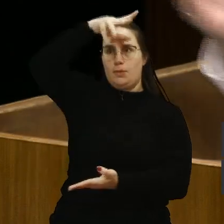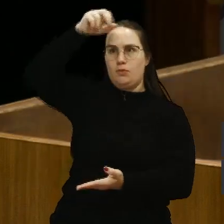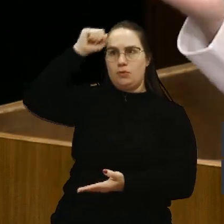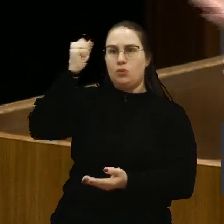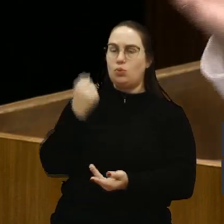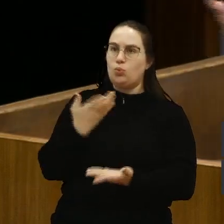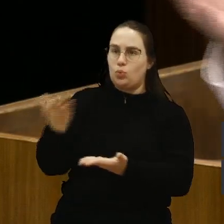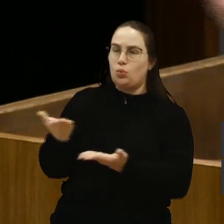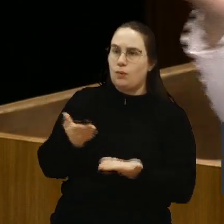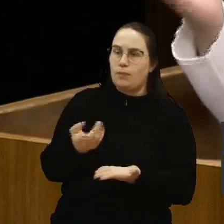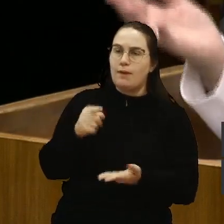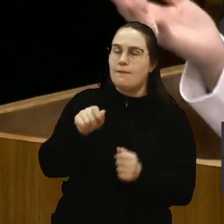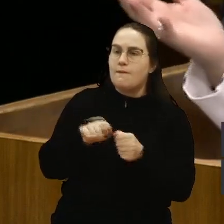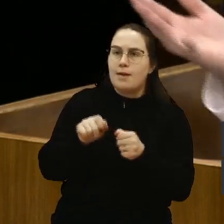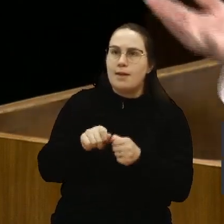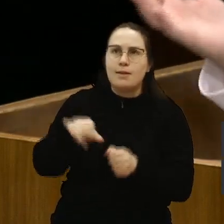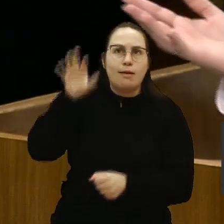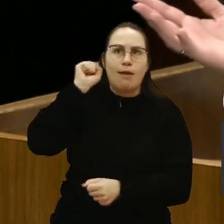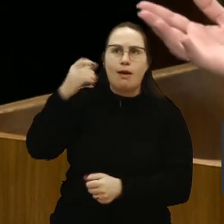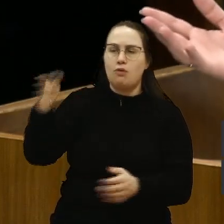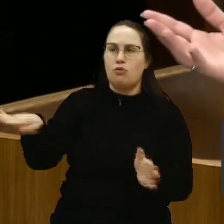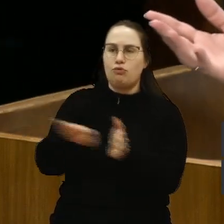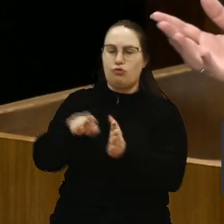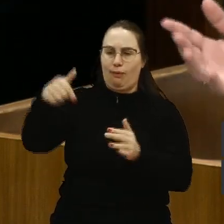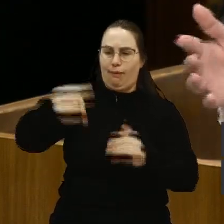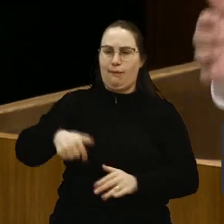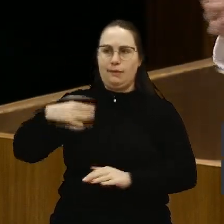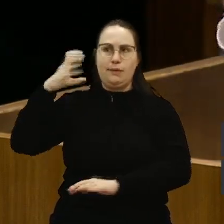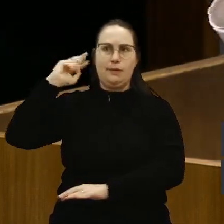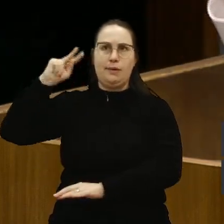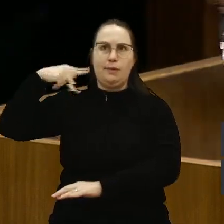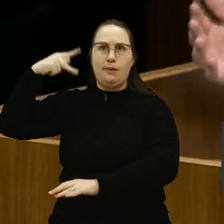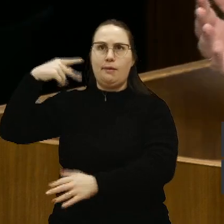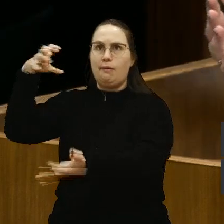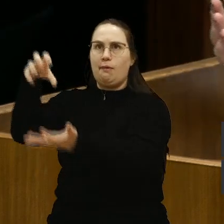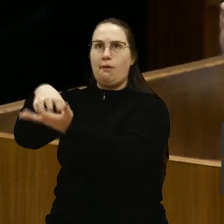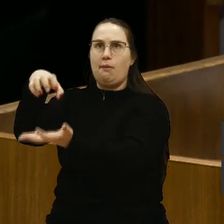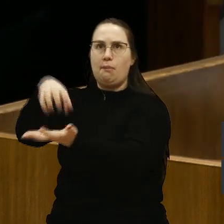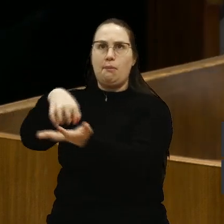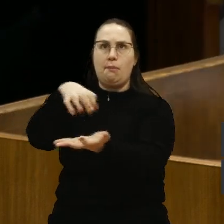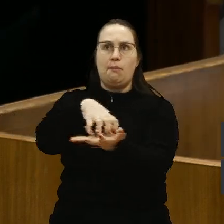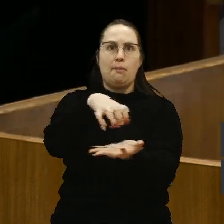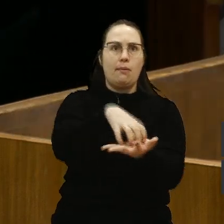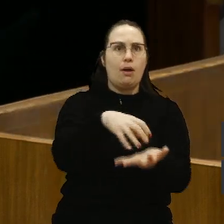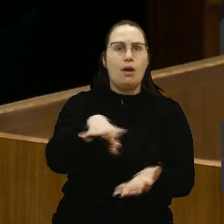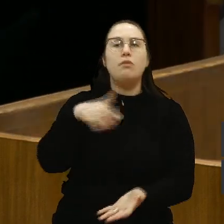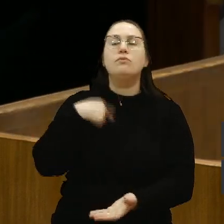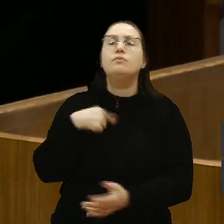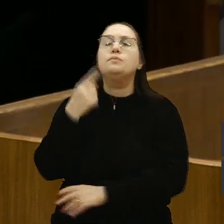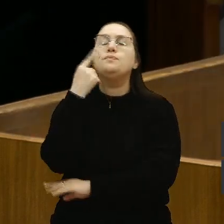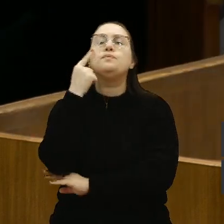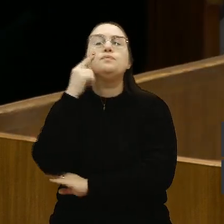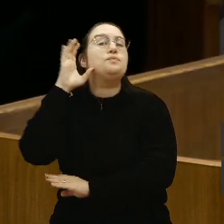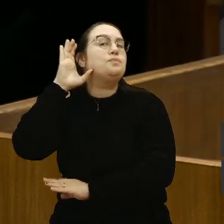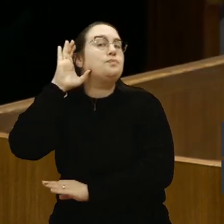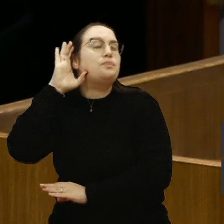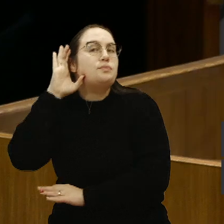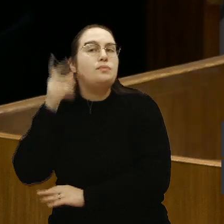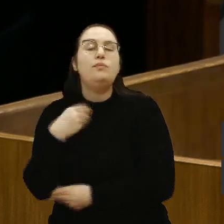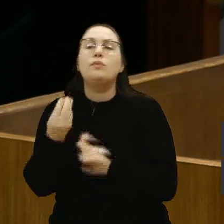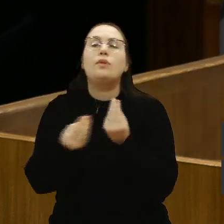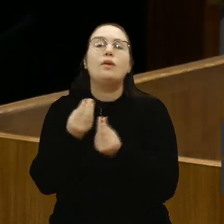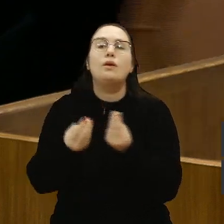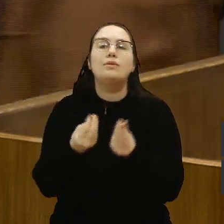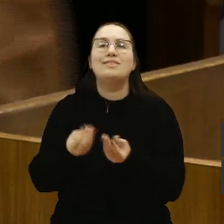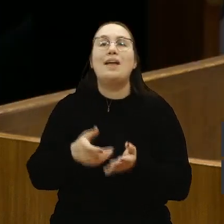pessoas, porque não é possível que as coisas só cheguem aos nossos gabinetes. Através de uma escuta ativa, as pessoas disseram que